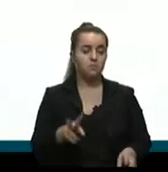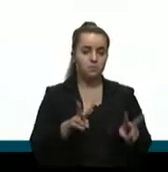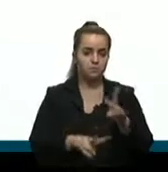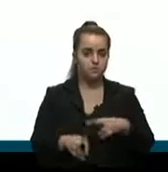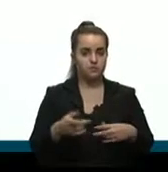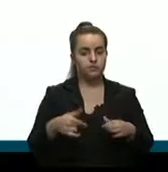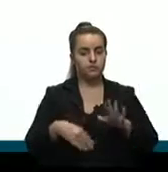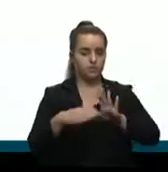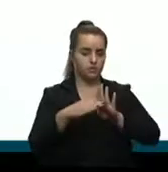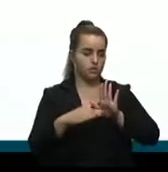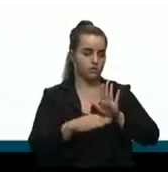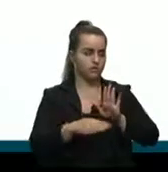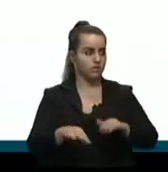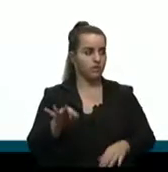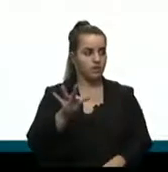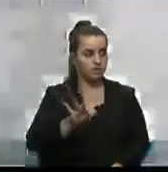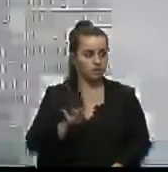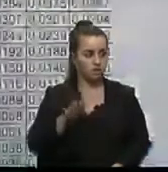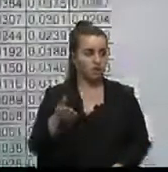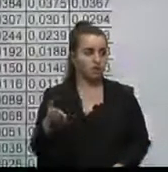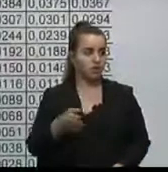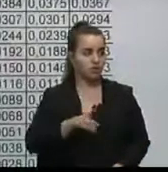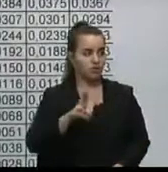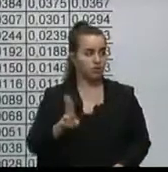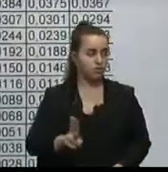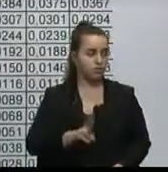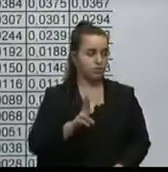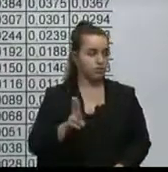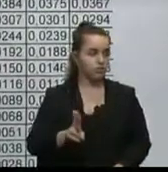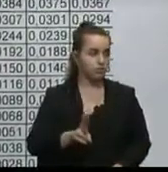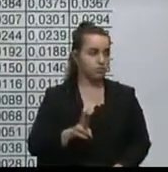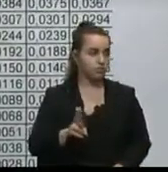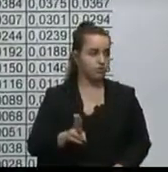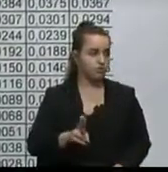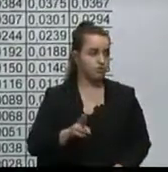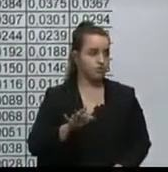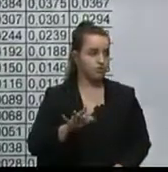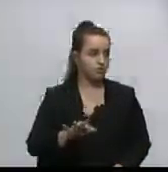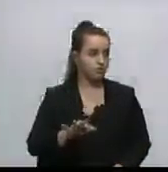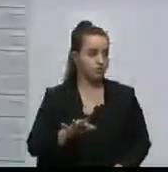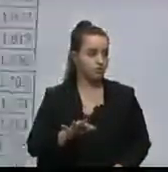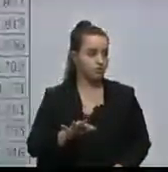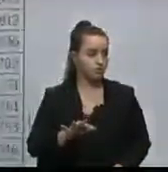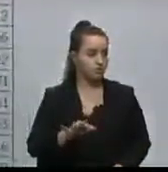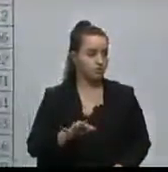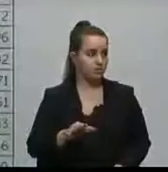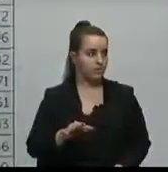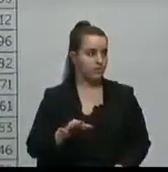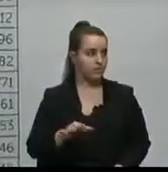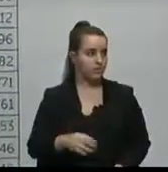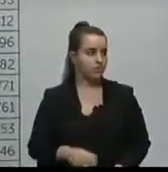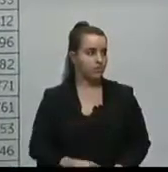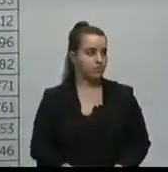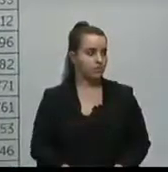Observe na tabela T, agora nós vamos utilizar a tabela T na câmera de documentos